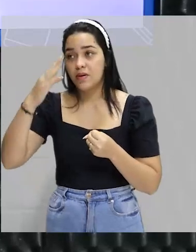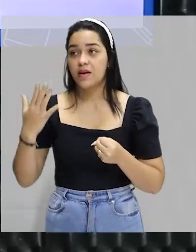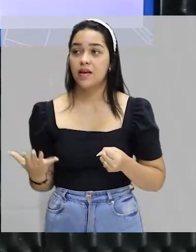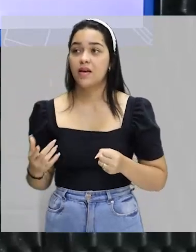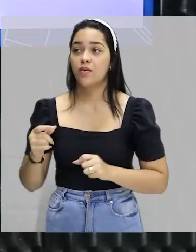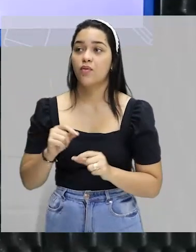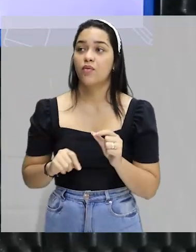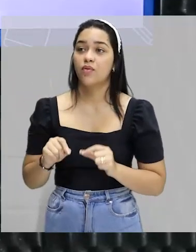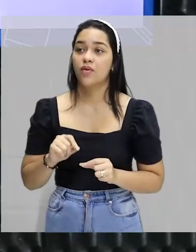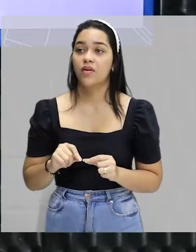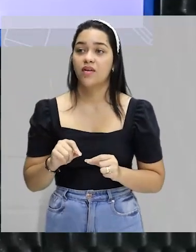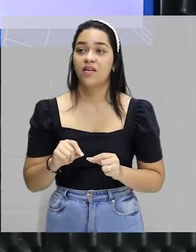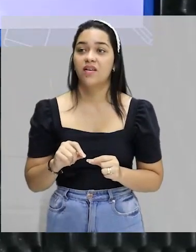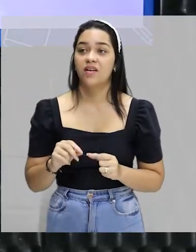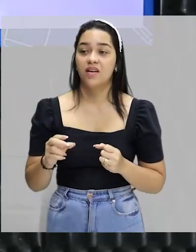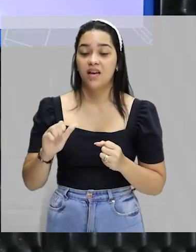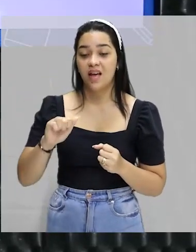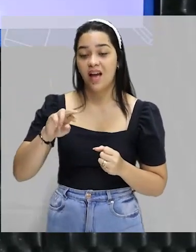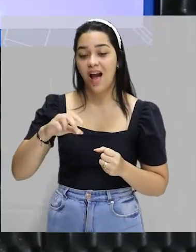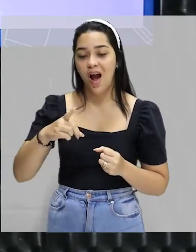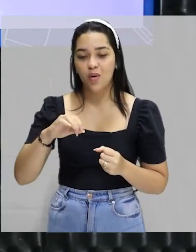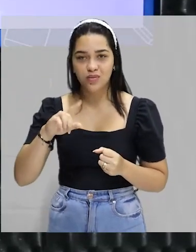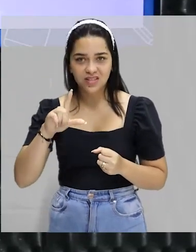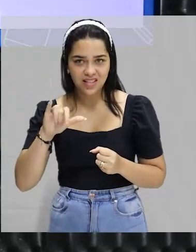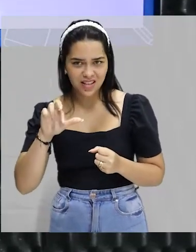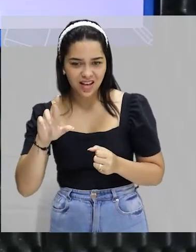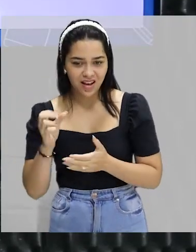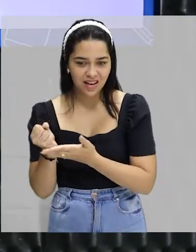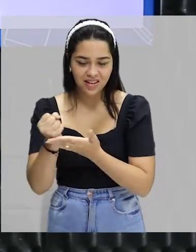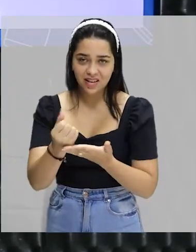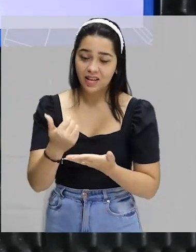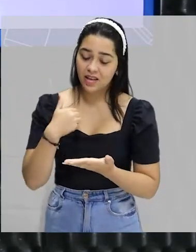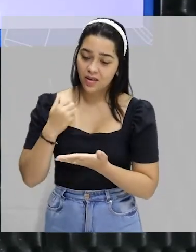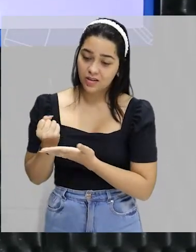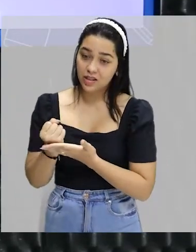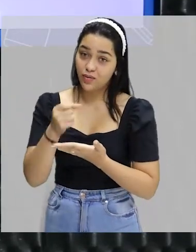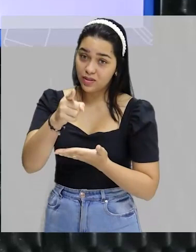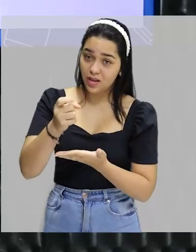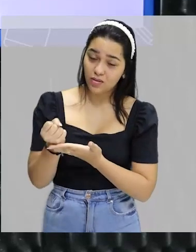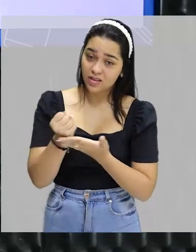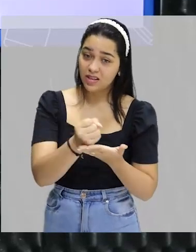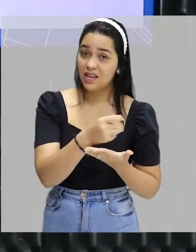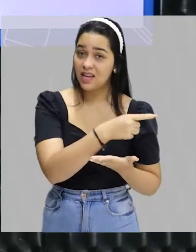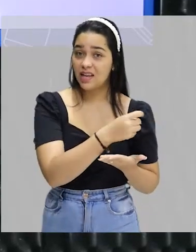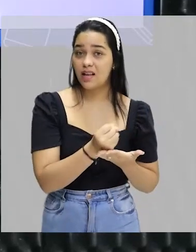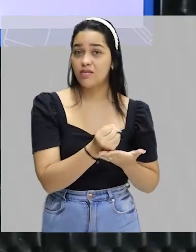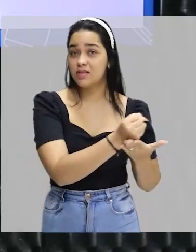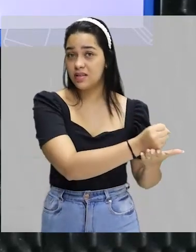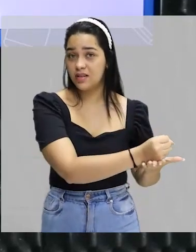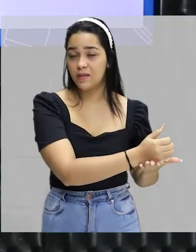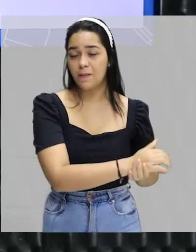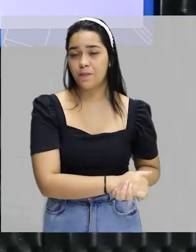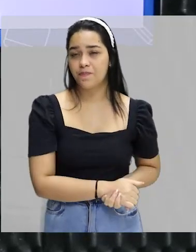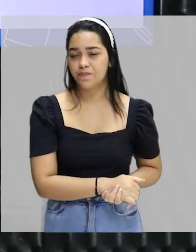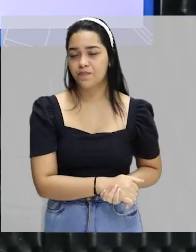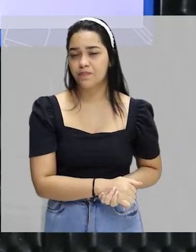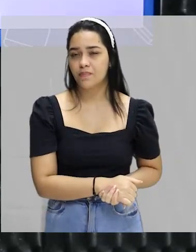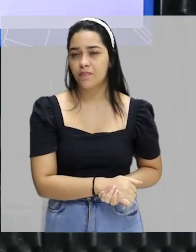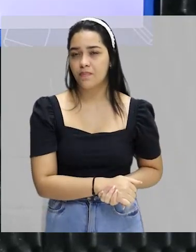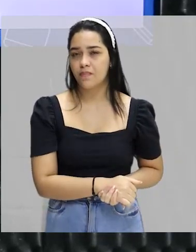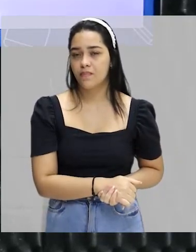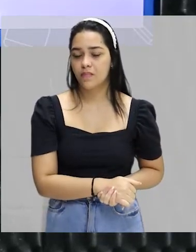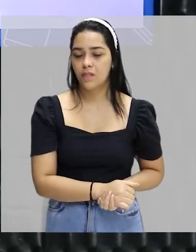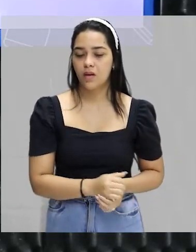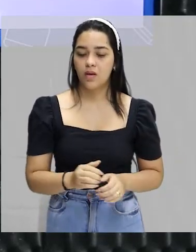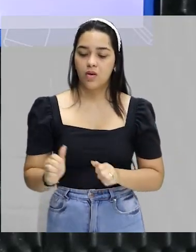principal é auxiliar. Entenderam? Eu auxilio, tu auxilias, ele auxilia. A enxurrada